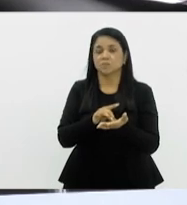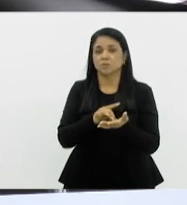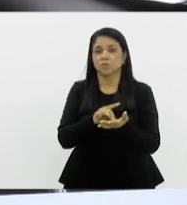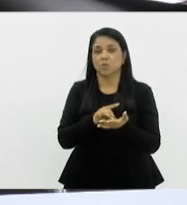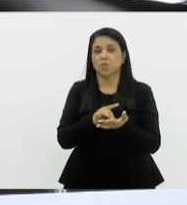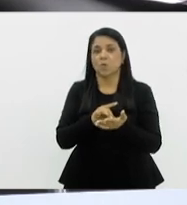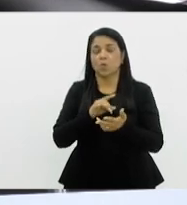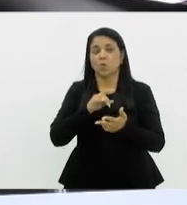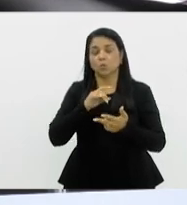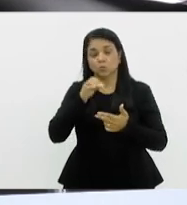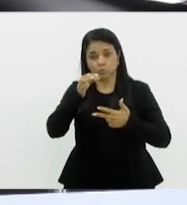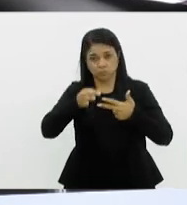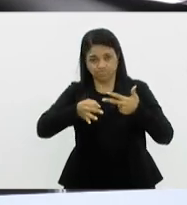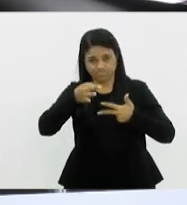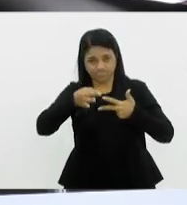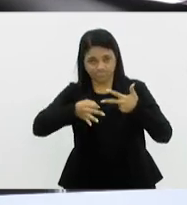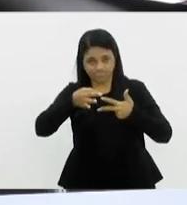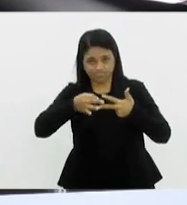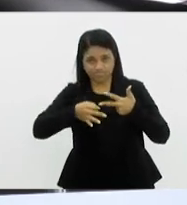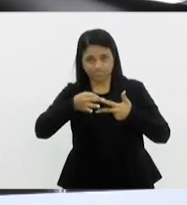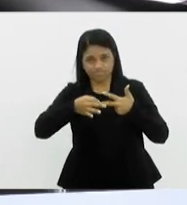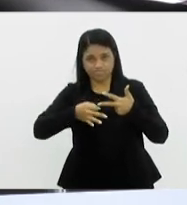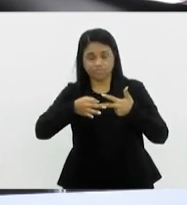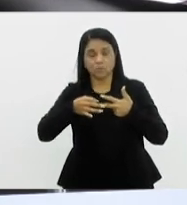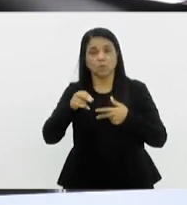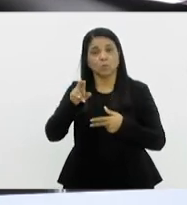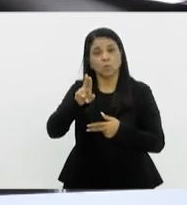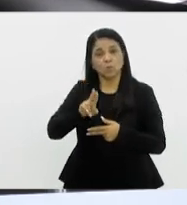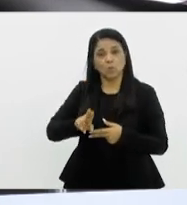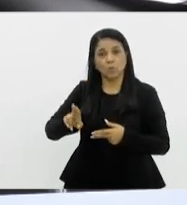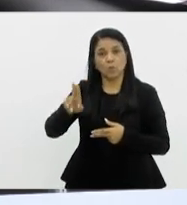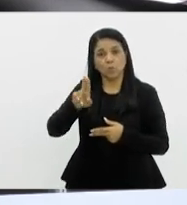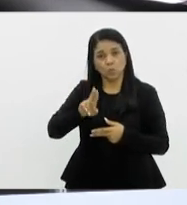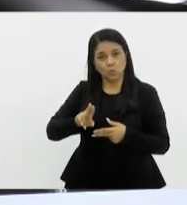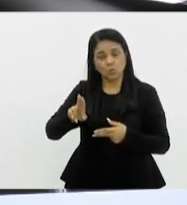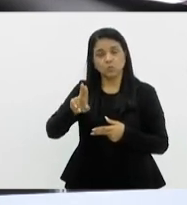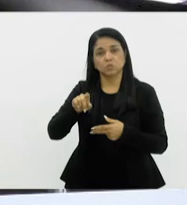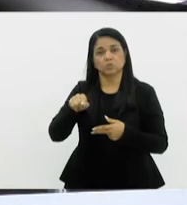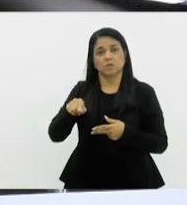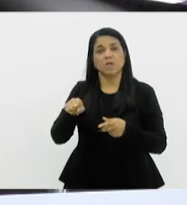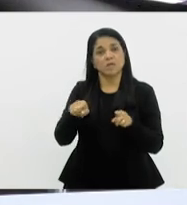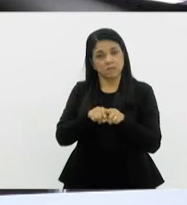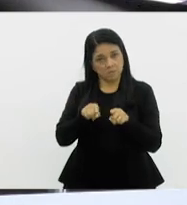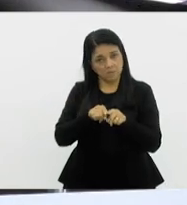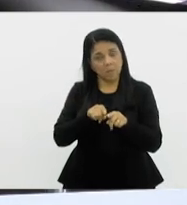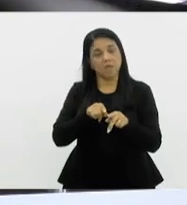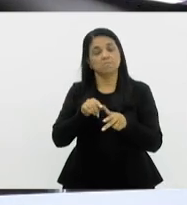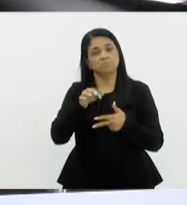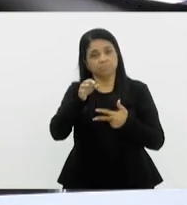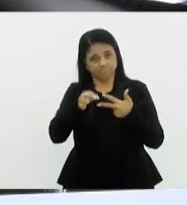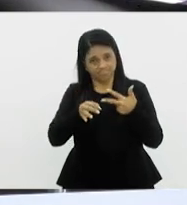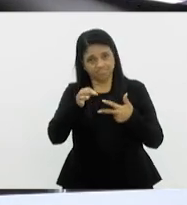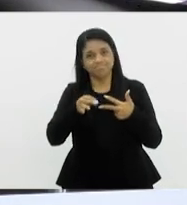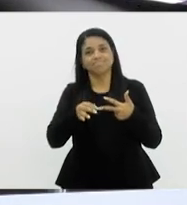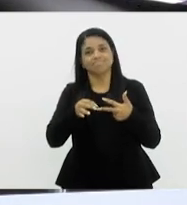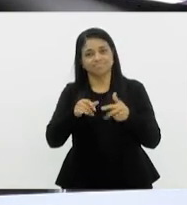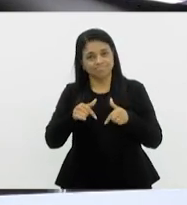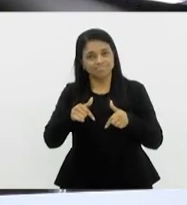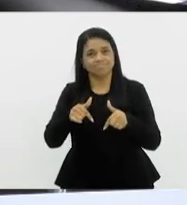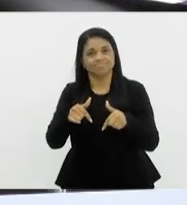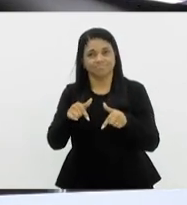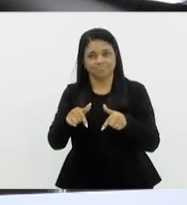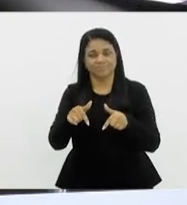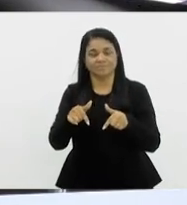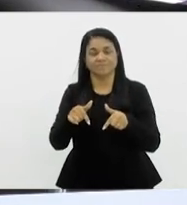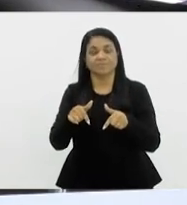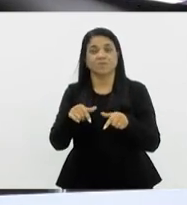Poder Judiciário, né, fazendo uso da common law, ele também legisla. Perfeito. Então, é importante que a